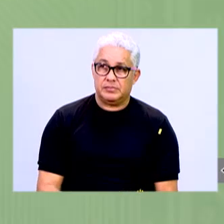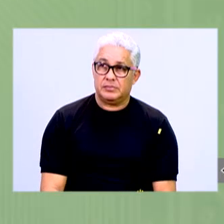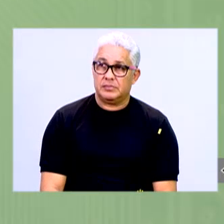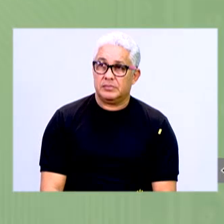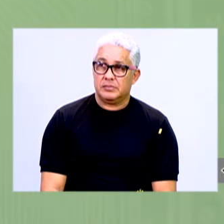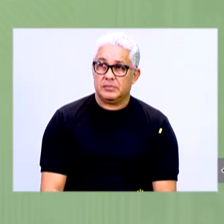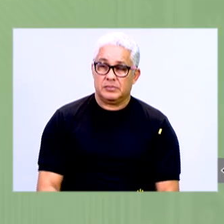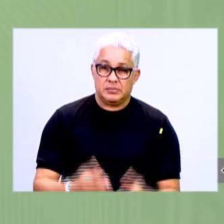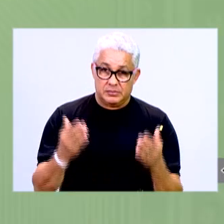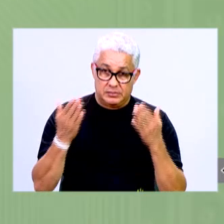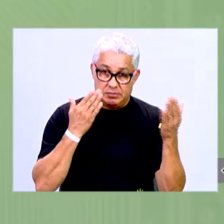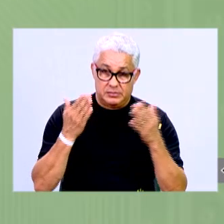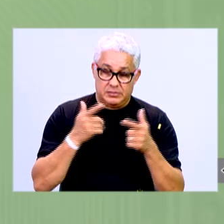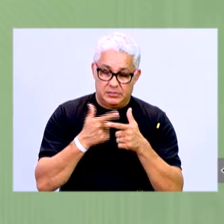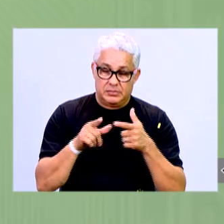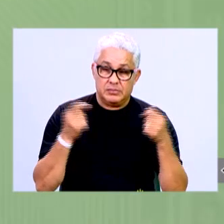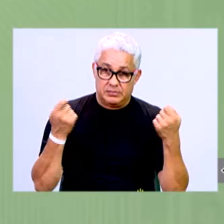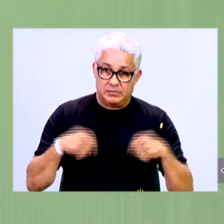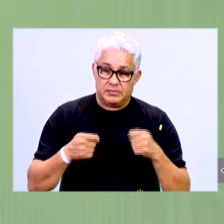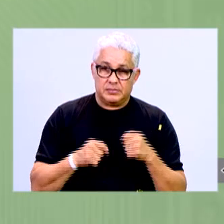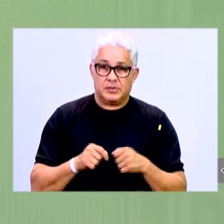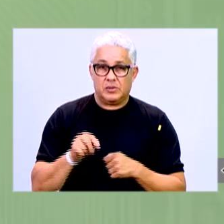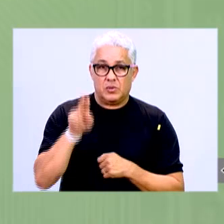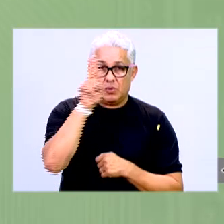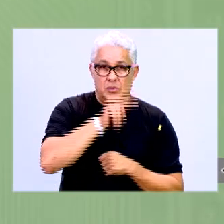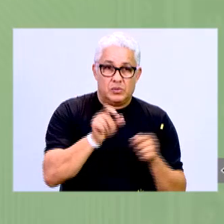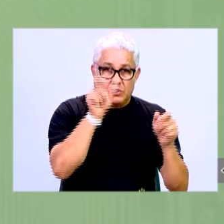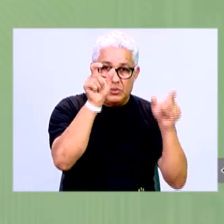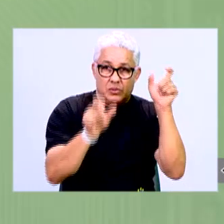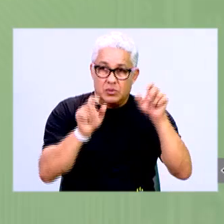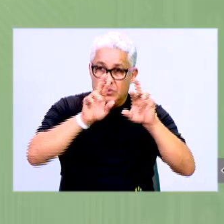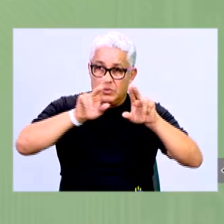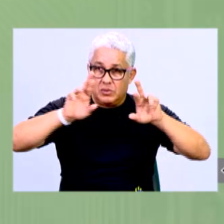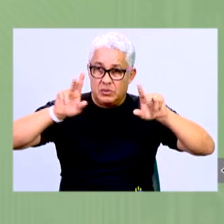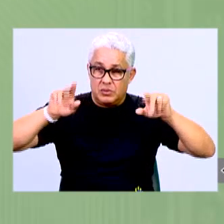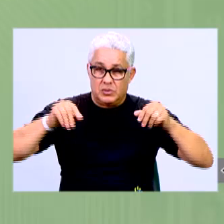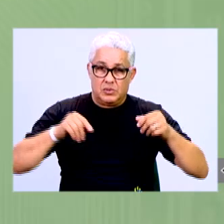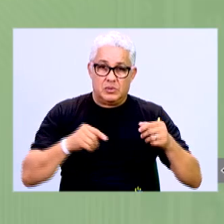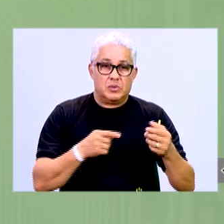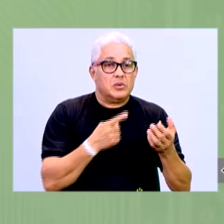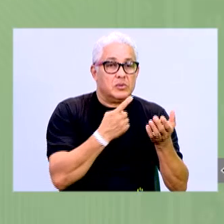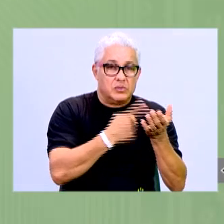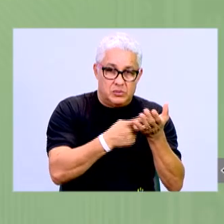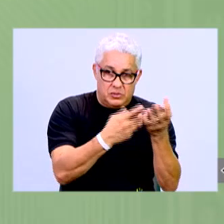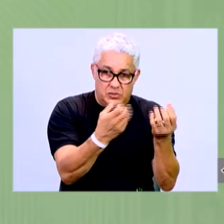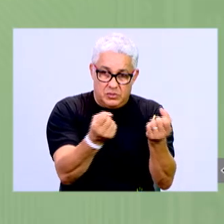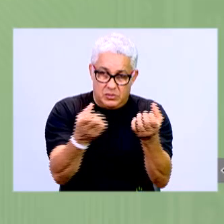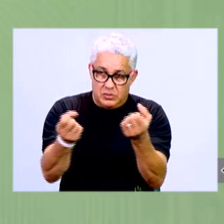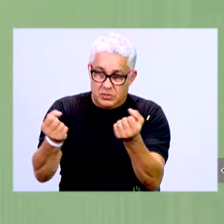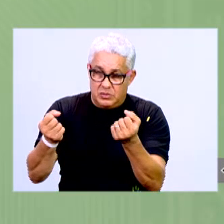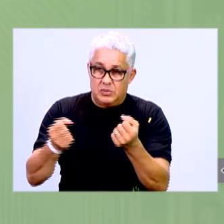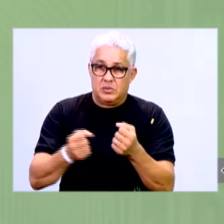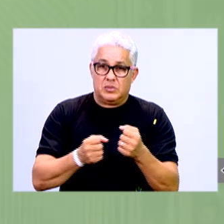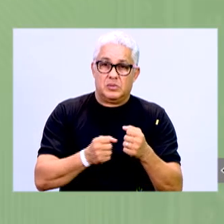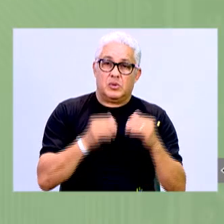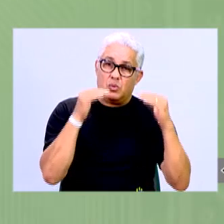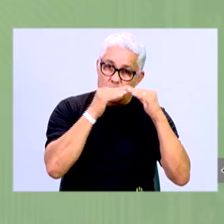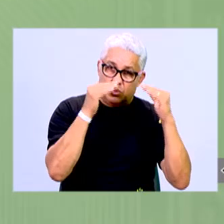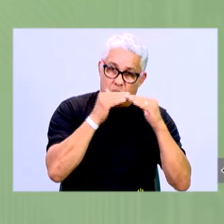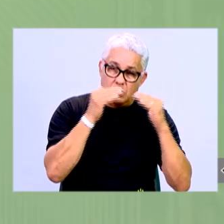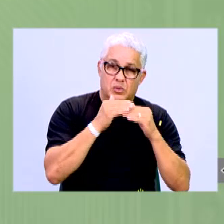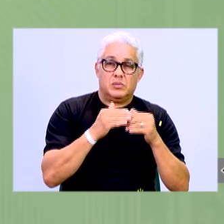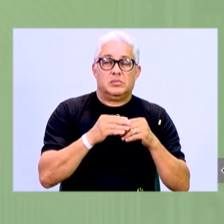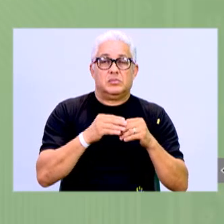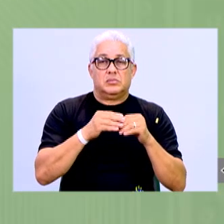Para analisar o problema, é necessário que os usuários concordem com a definição do problema, entendam as causas do